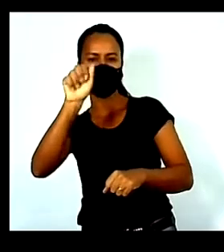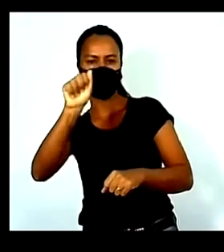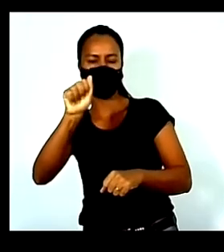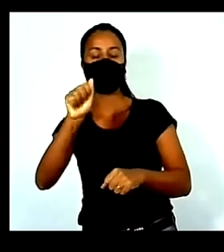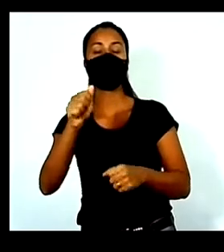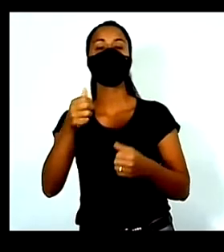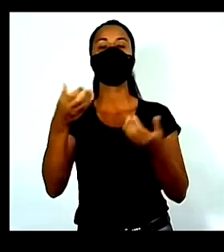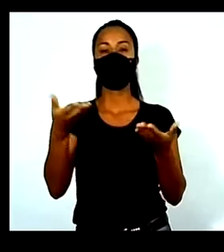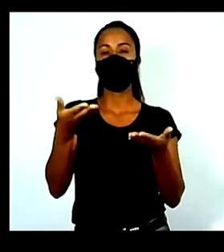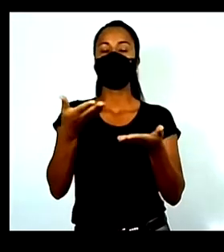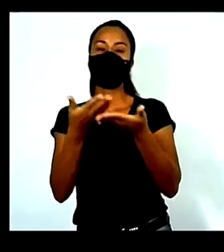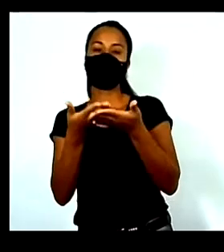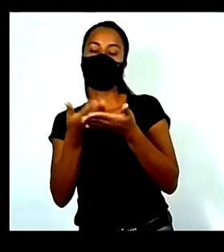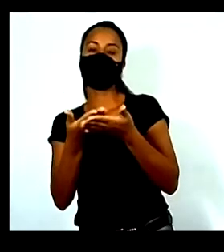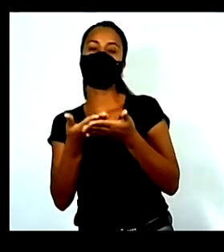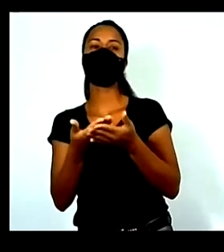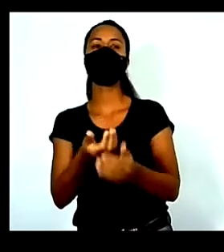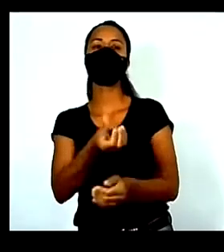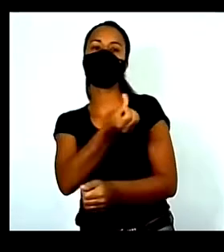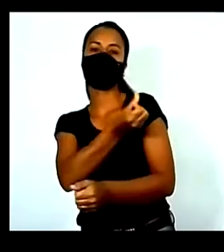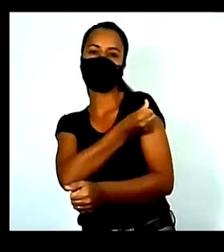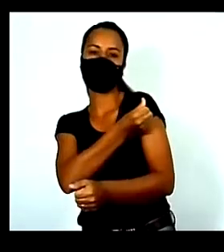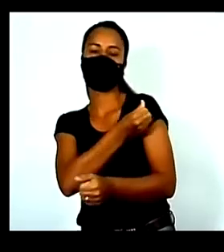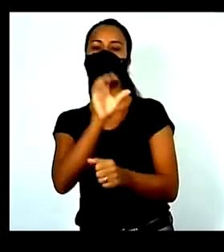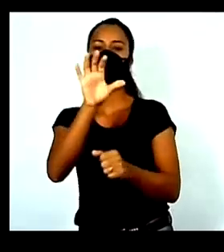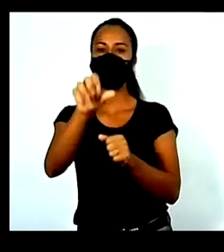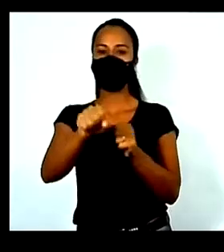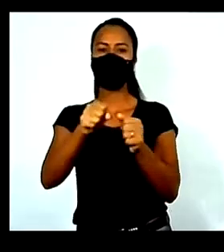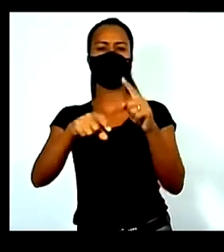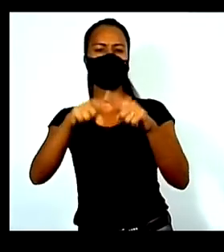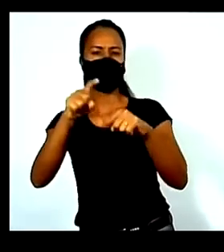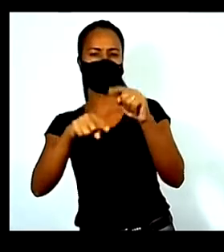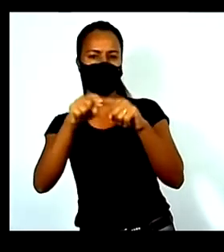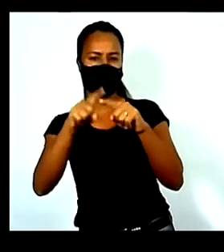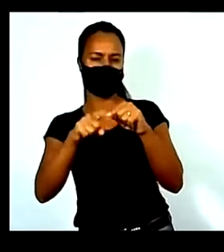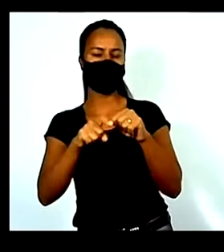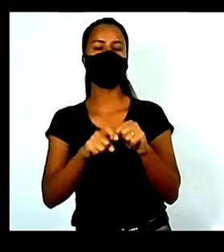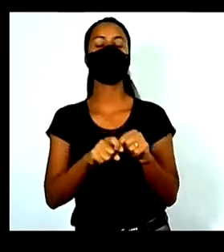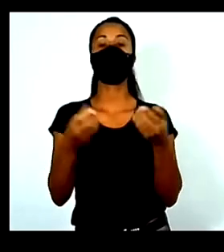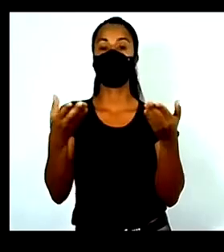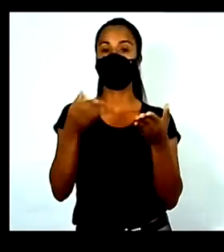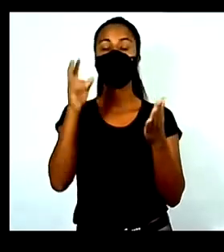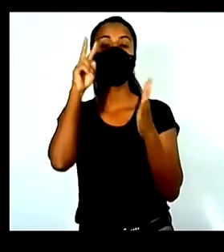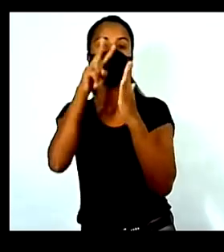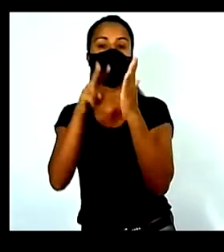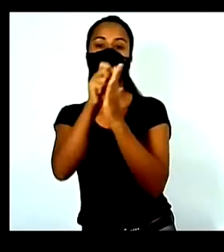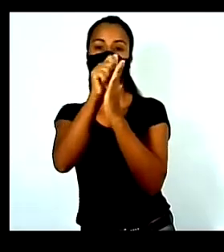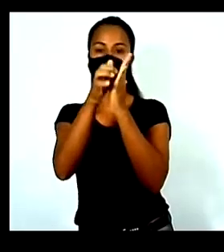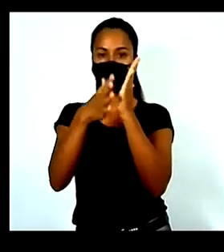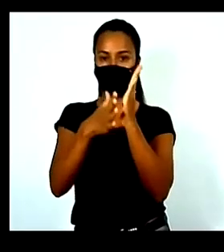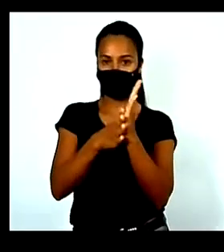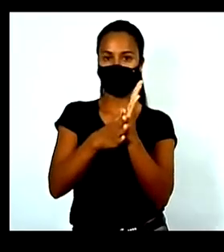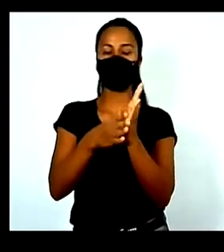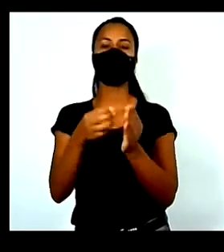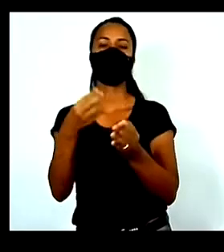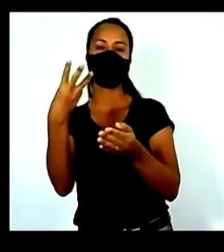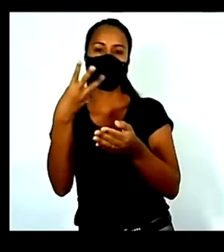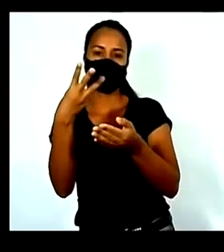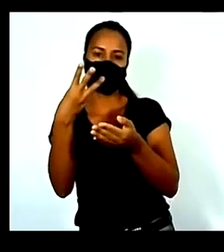lápis, a caneta e vamos começar a nossa correção da aula 3 para depois iniciarmos com o conteúdo da aula